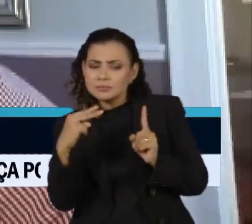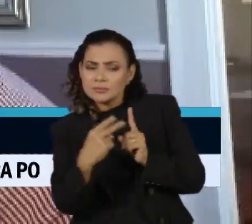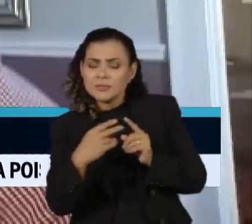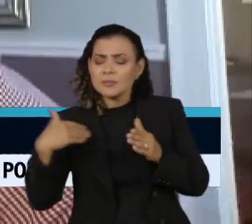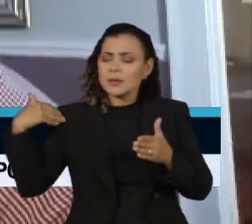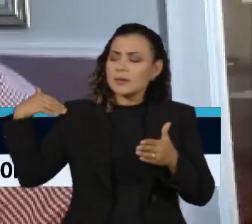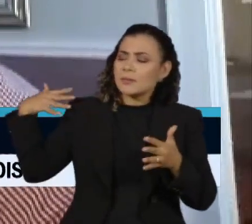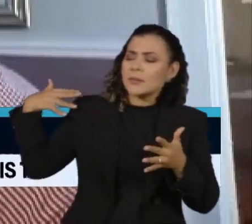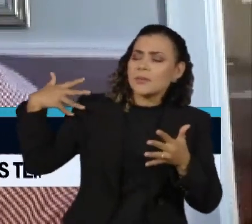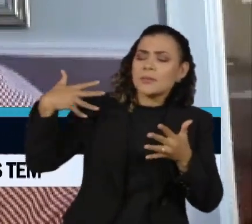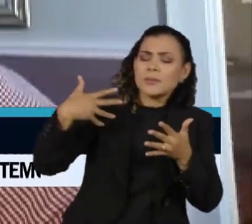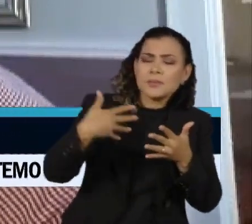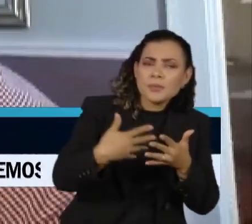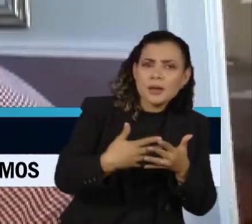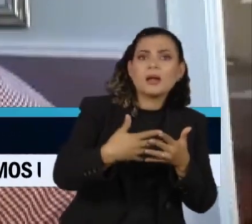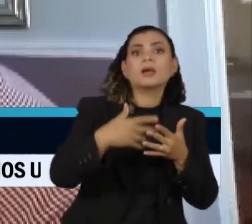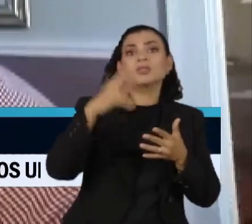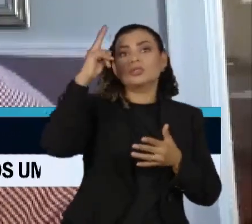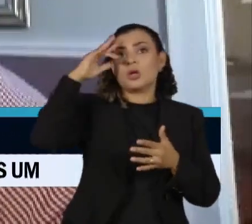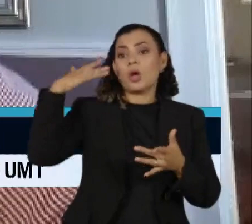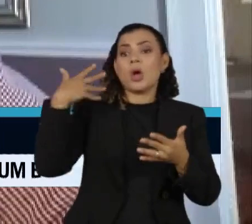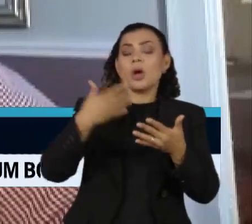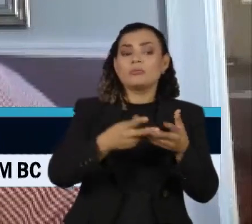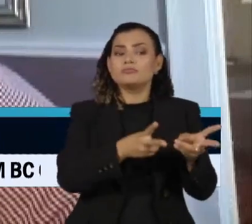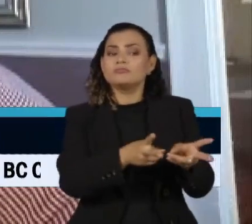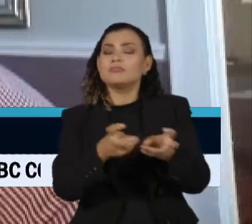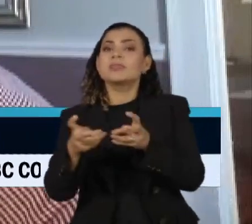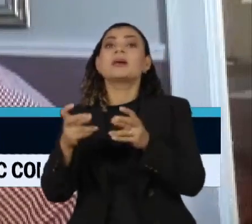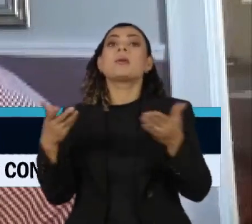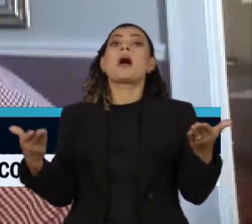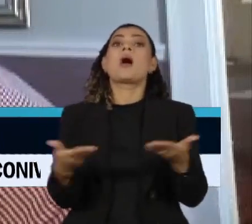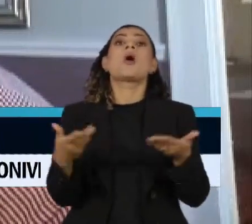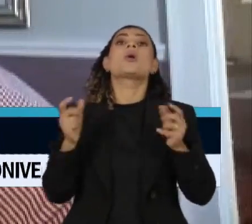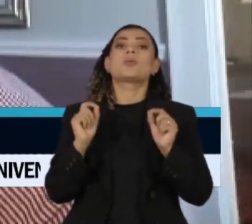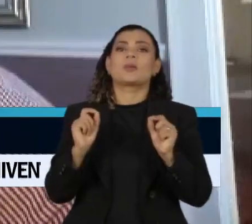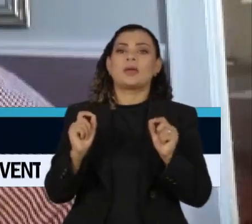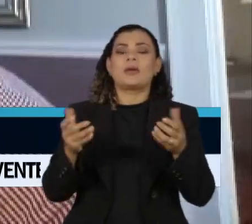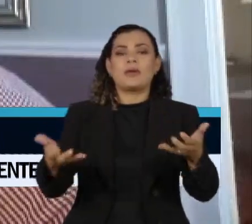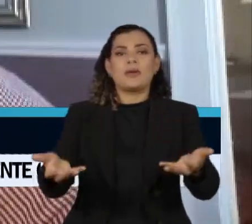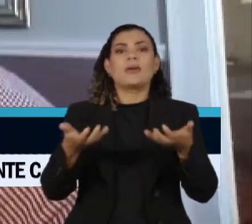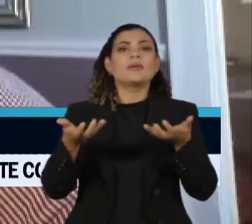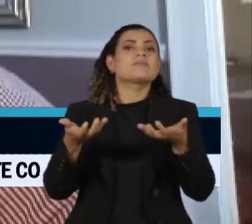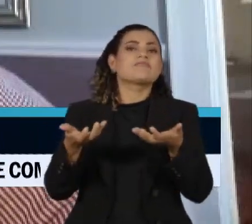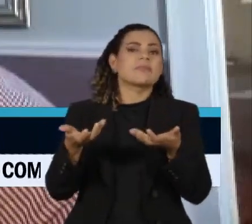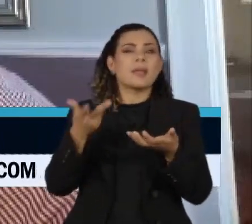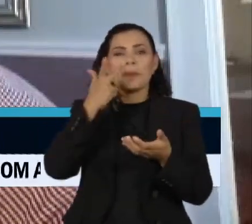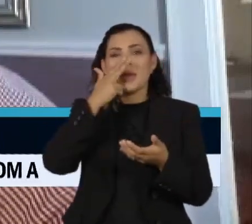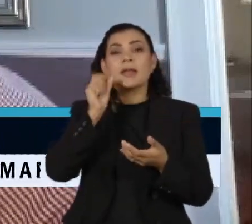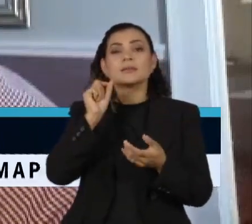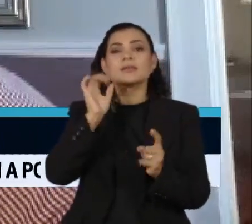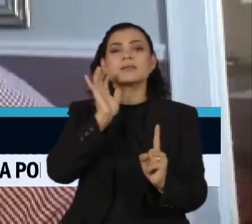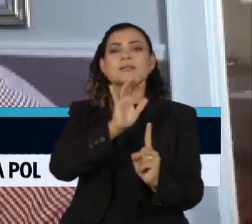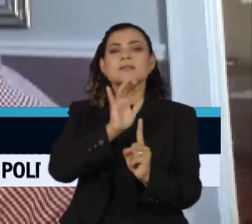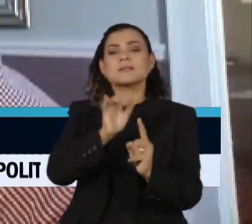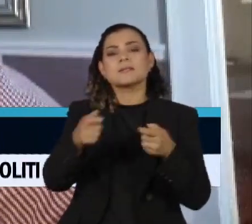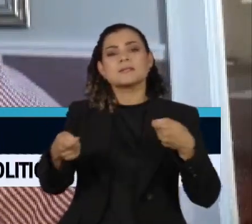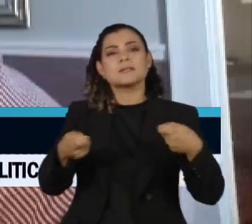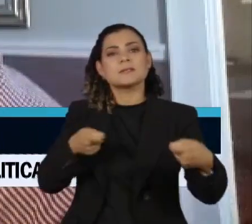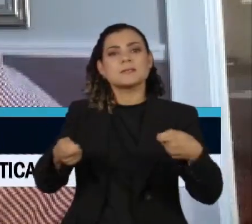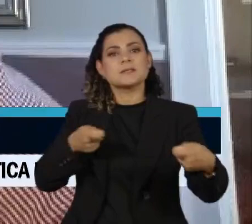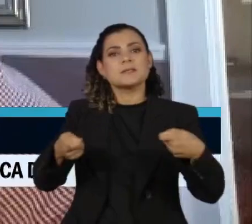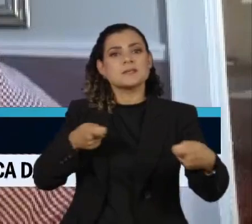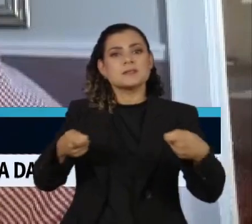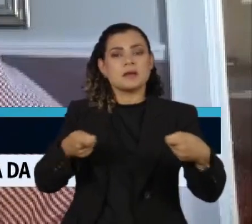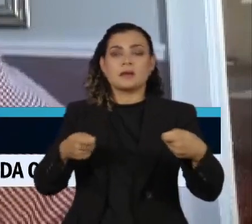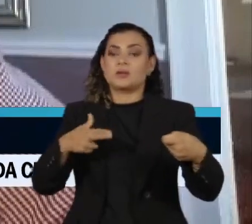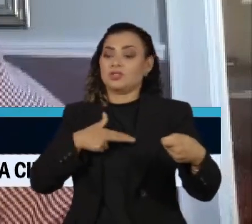histórico mais amplo, a gente começa a perceber uma tendência. E a tendência é que cada vez mais a gente tende a ver atritos